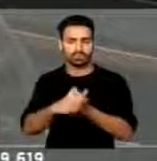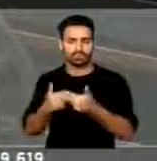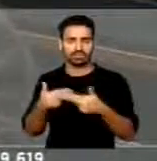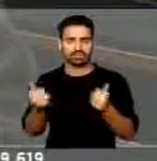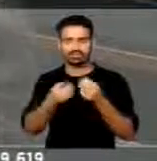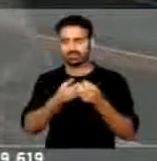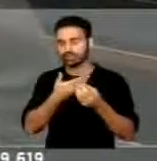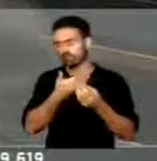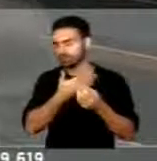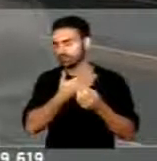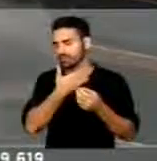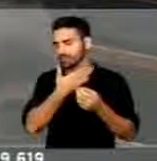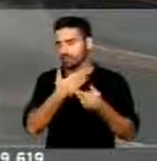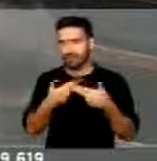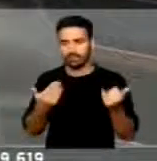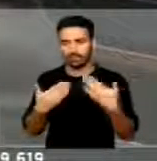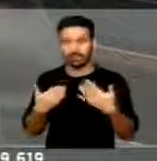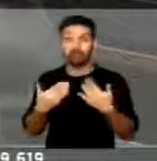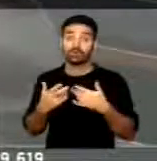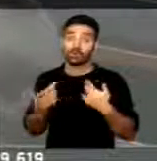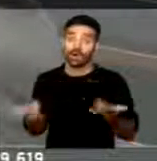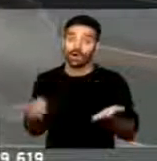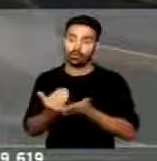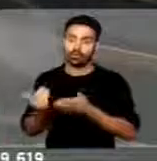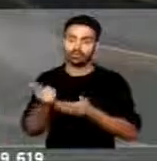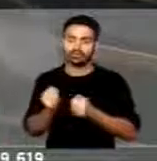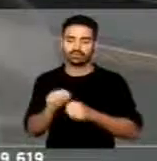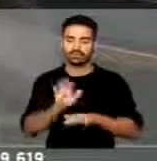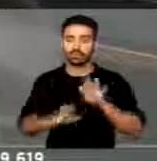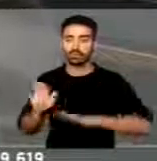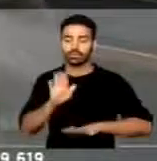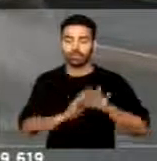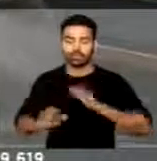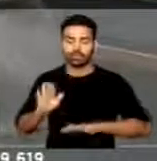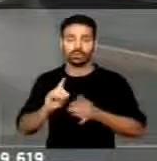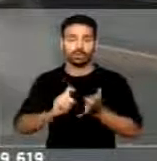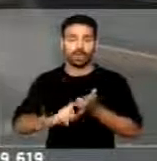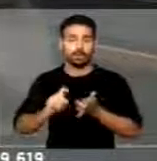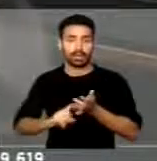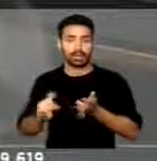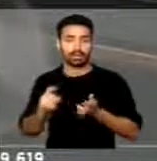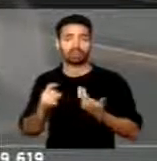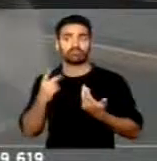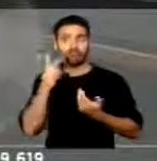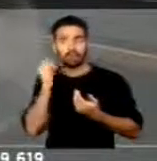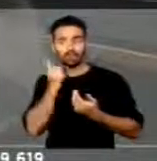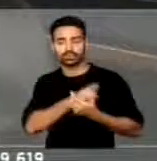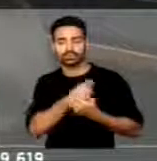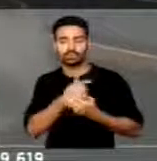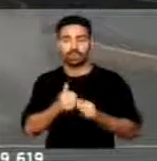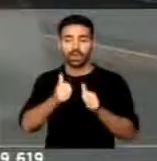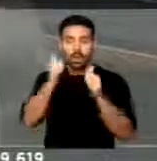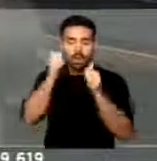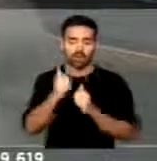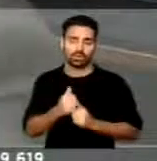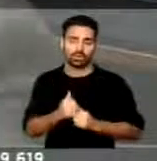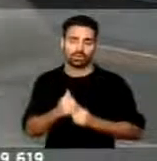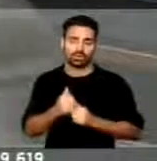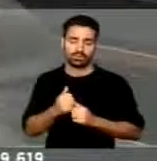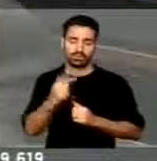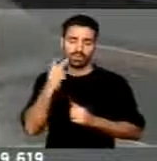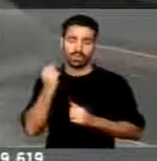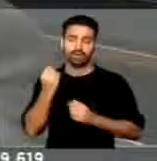aí passou-se a ter mais cuidado com os aplicativos para serem mais eficientes, para tudo isso ter